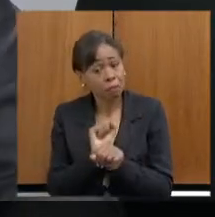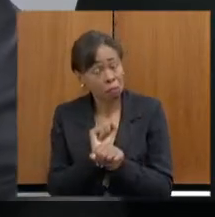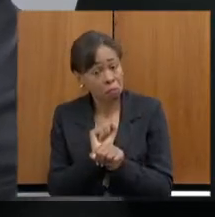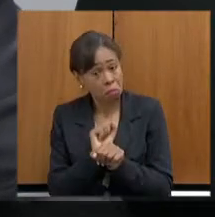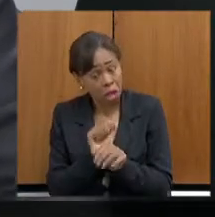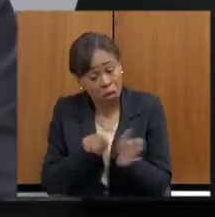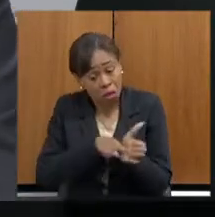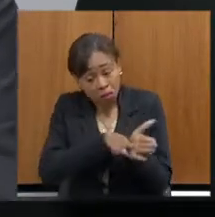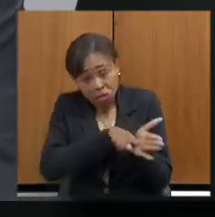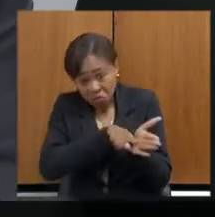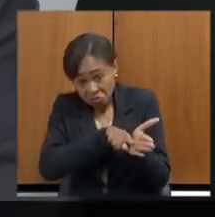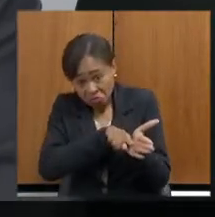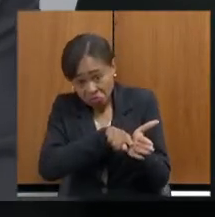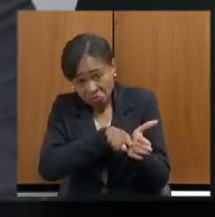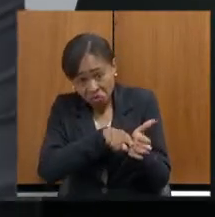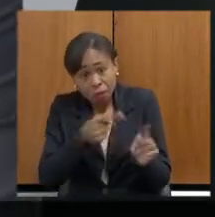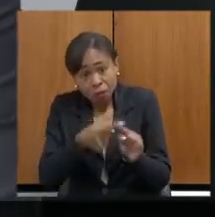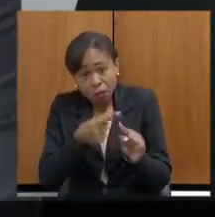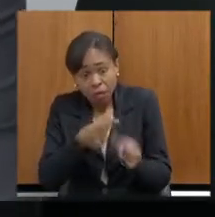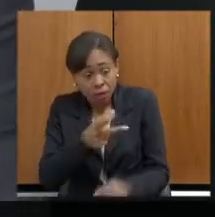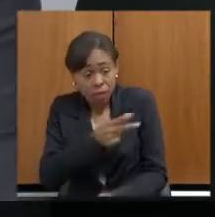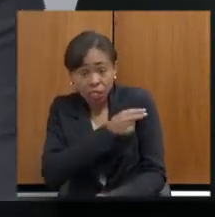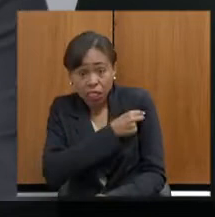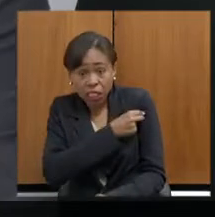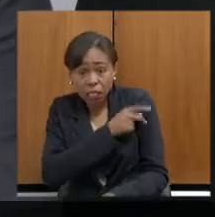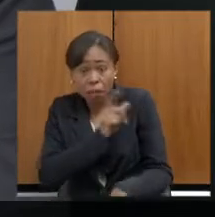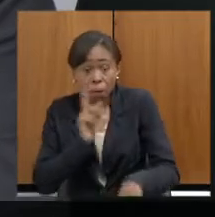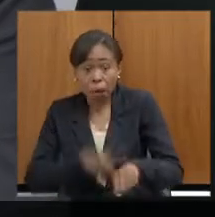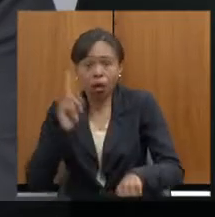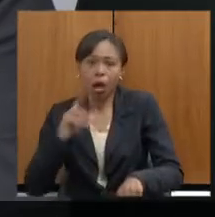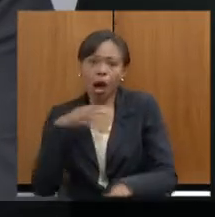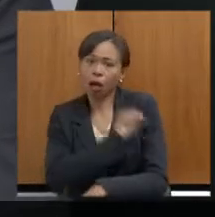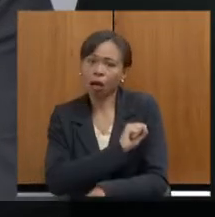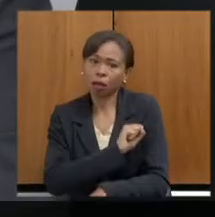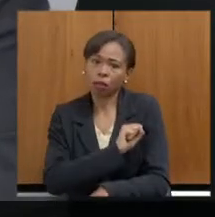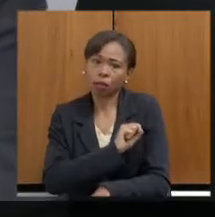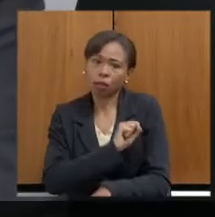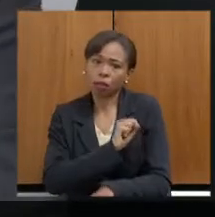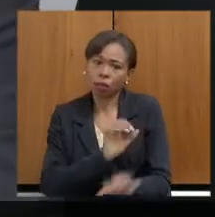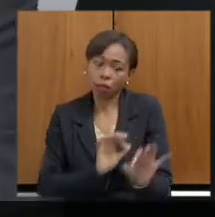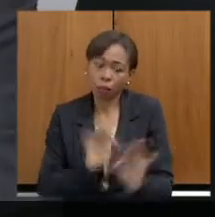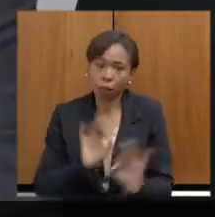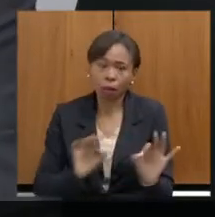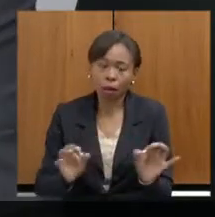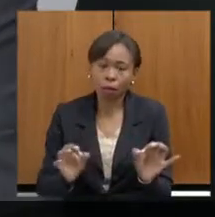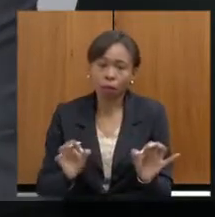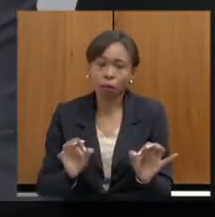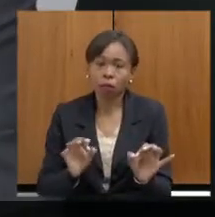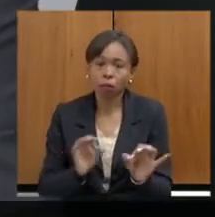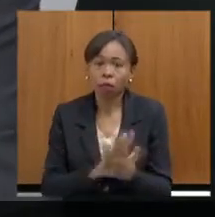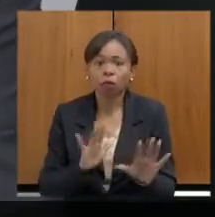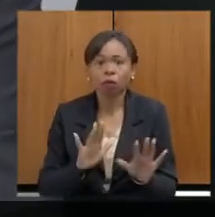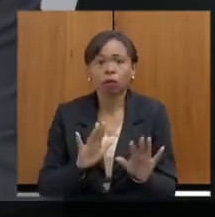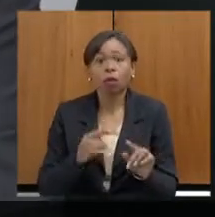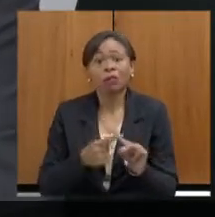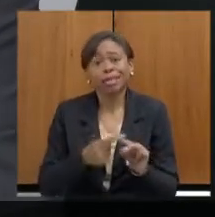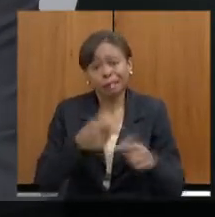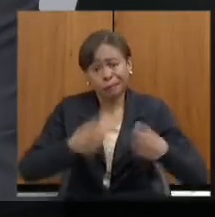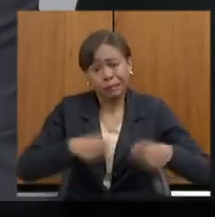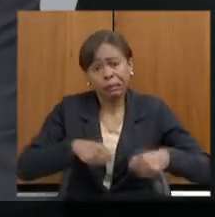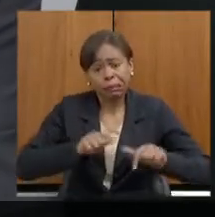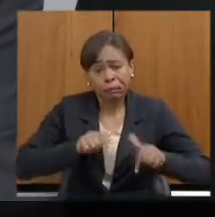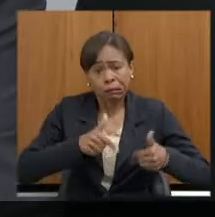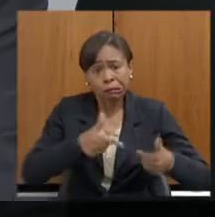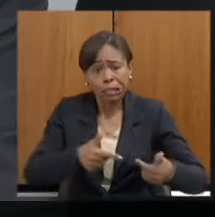a vacina foi feita de forma muito rápida Justamente que houve é aglomeração de esforços passou ela na